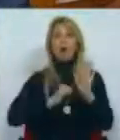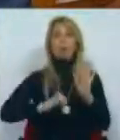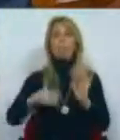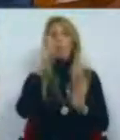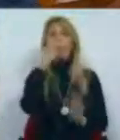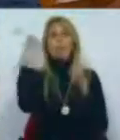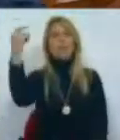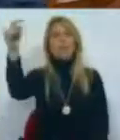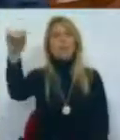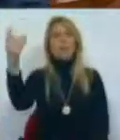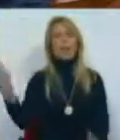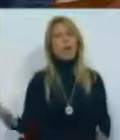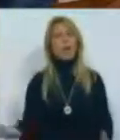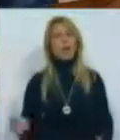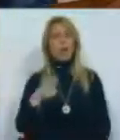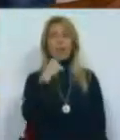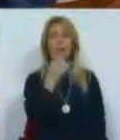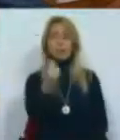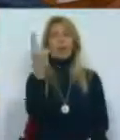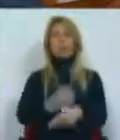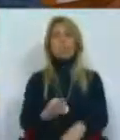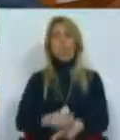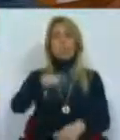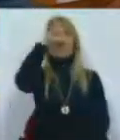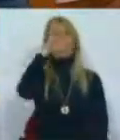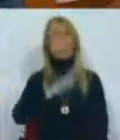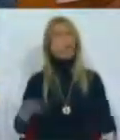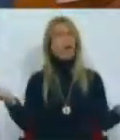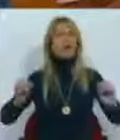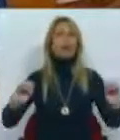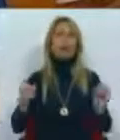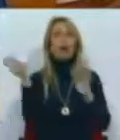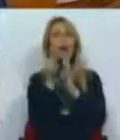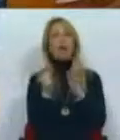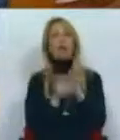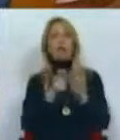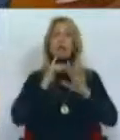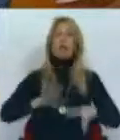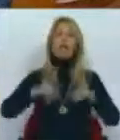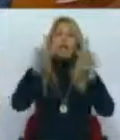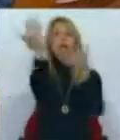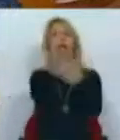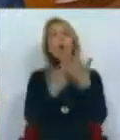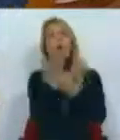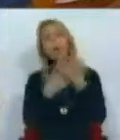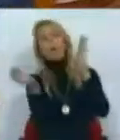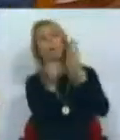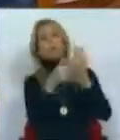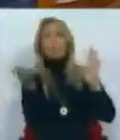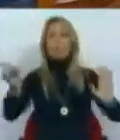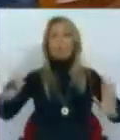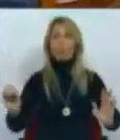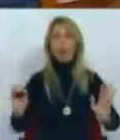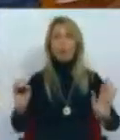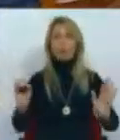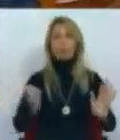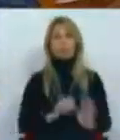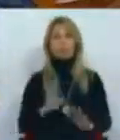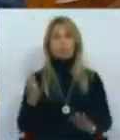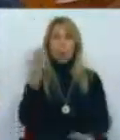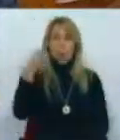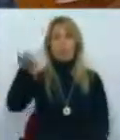uma: afirmar e repetir que o Governo não tem uma agenda para o crescimento da economia. Em particular,